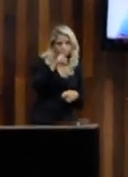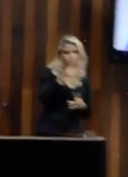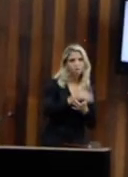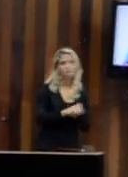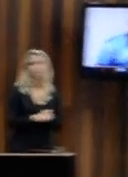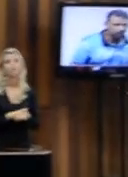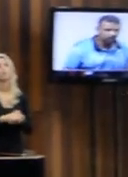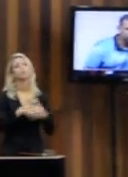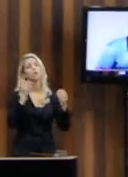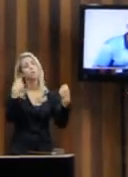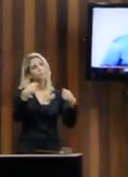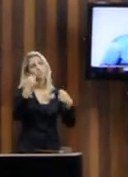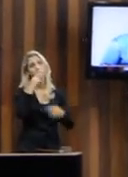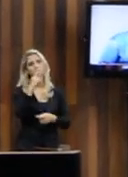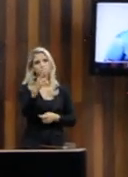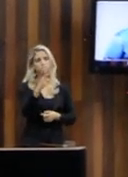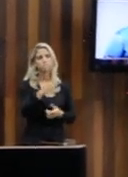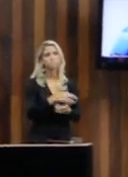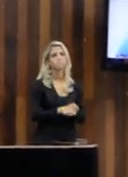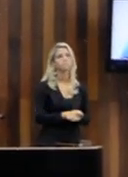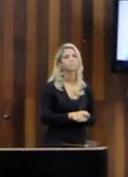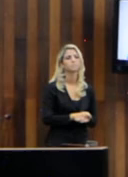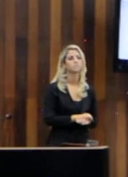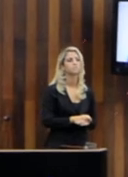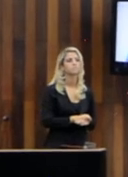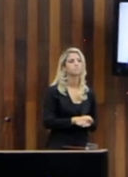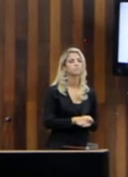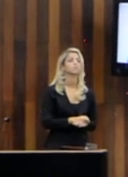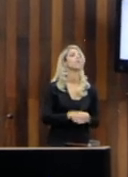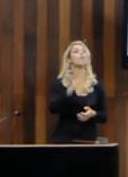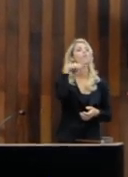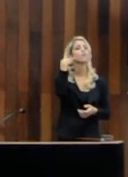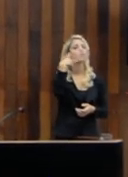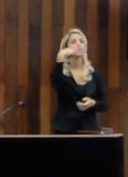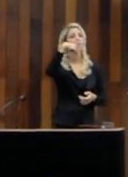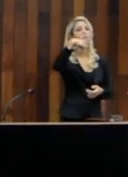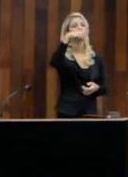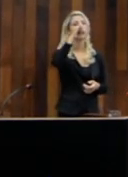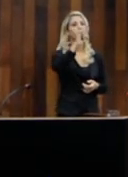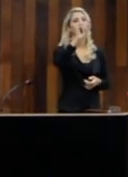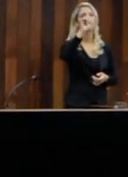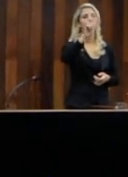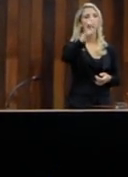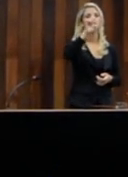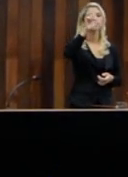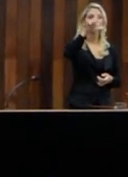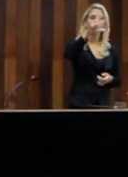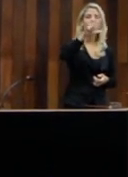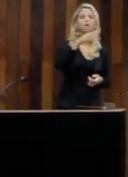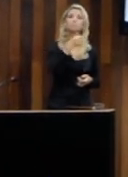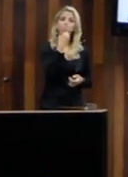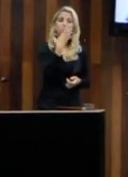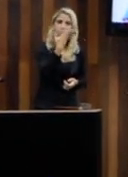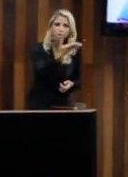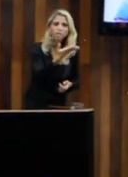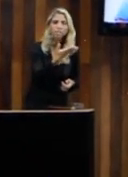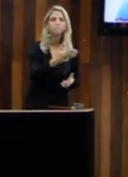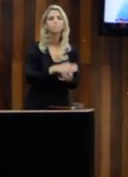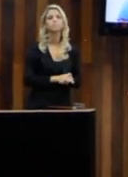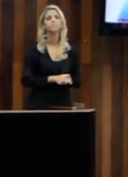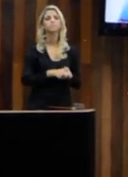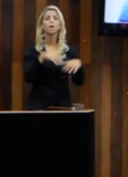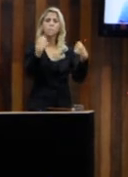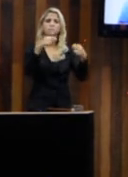passando para ele o seguinte, o Miguel Alencar, não é isso? Nosso vereador, tudo bem? Nós